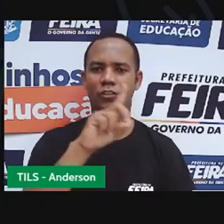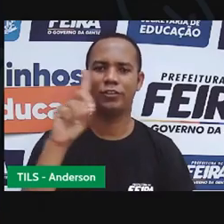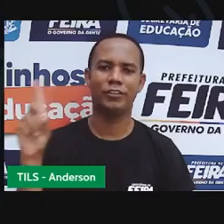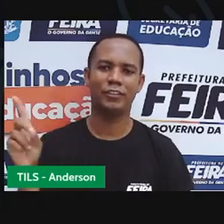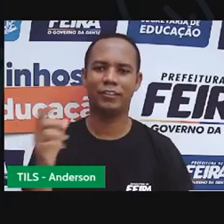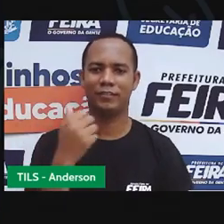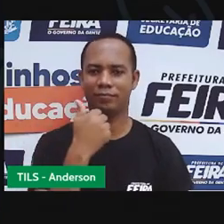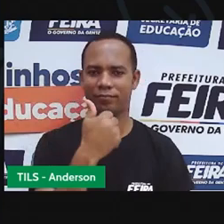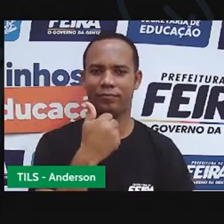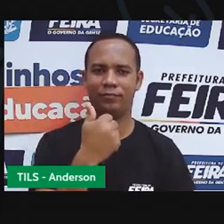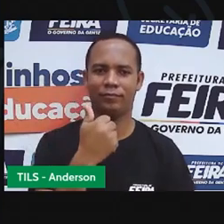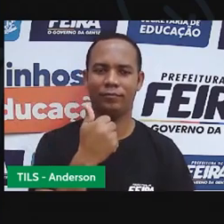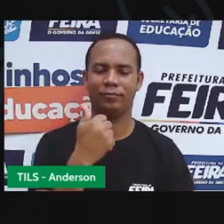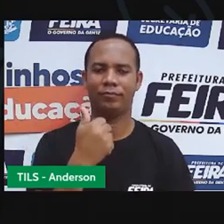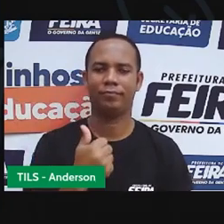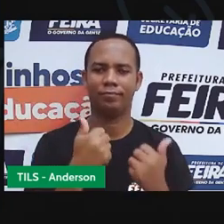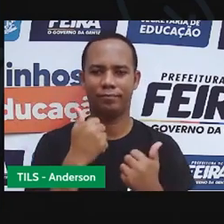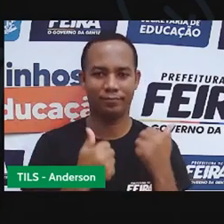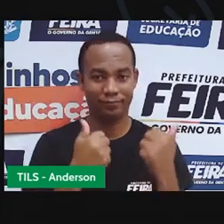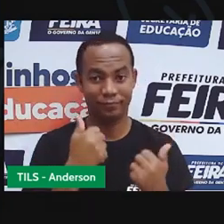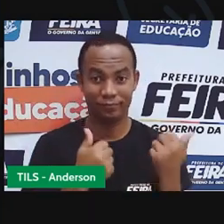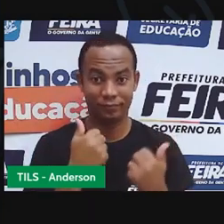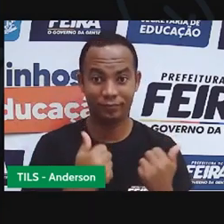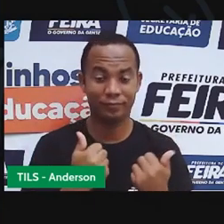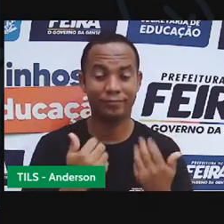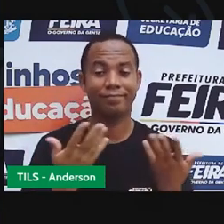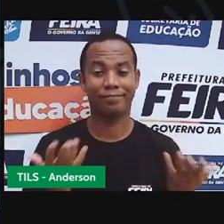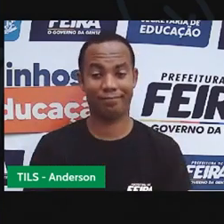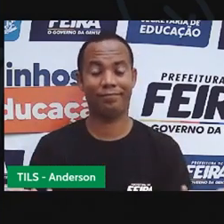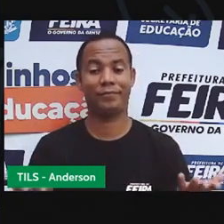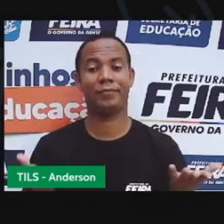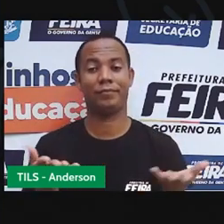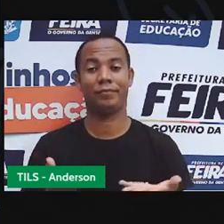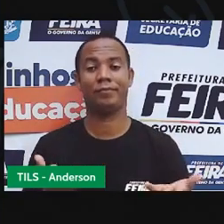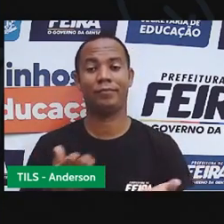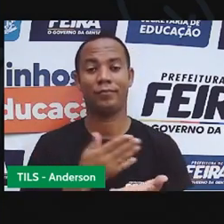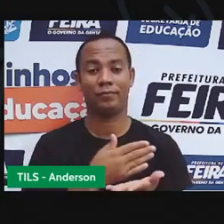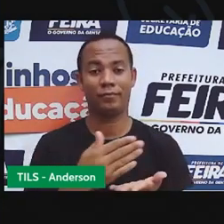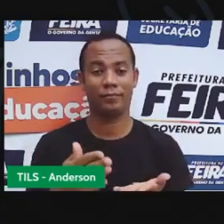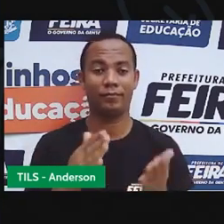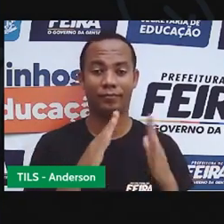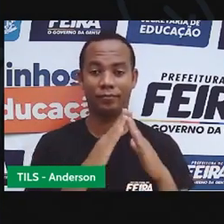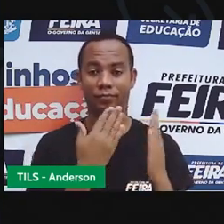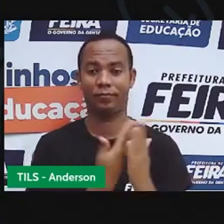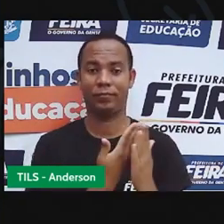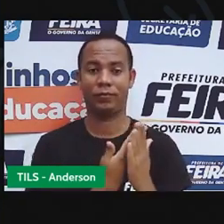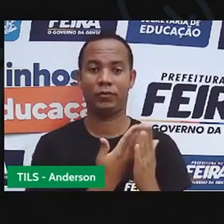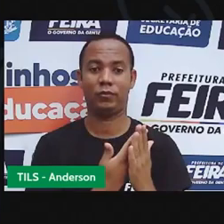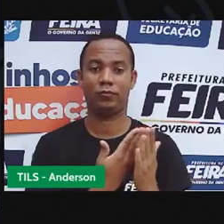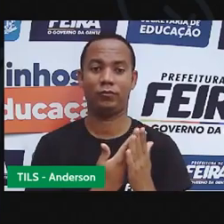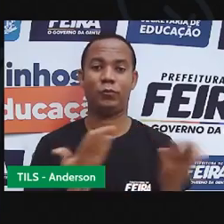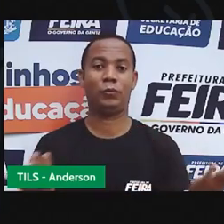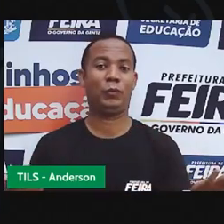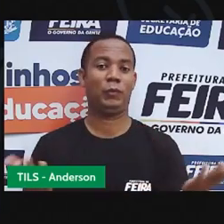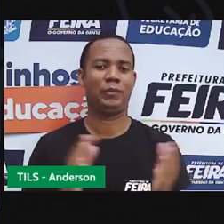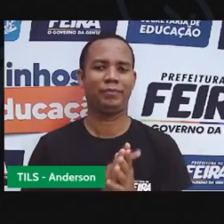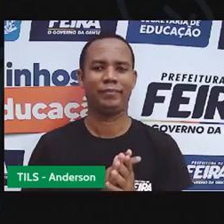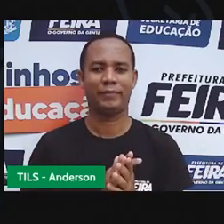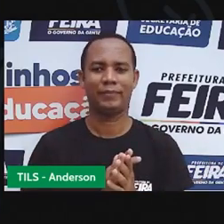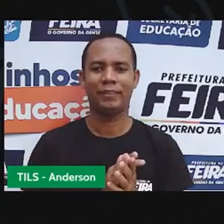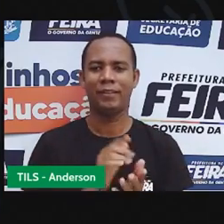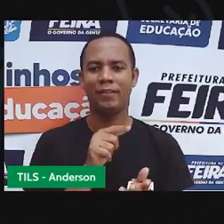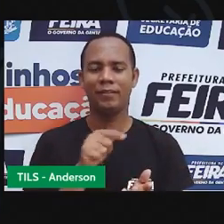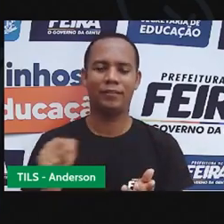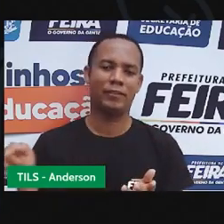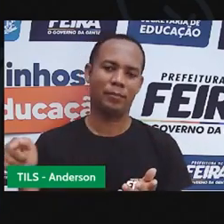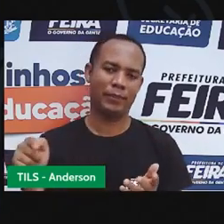segundo ano, tudo bem com vocês? Eu espero que sim. Prontos para mais um percurso de aula, para mais